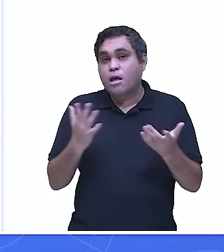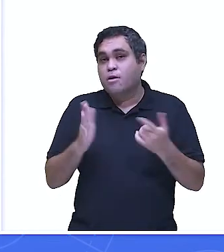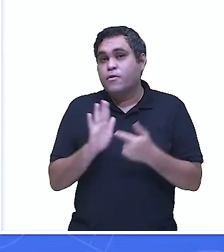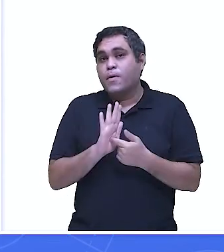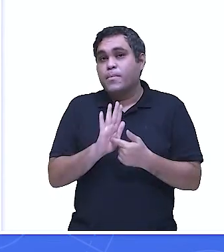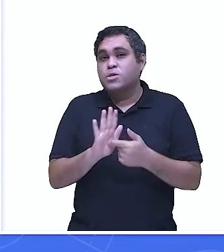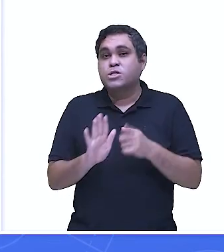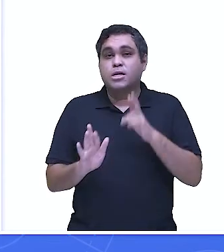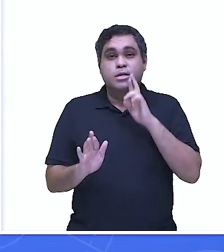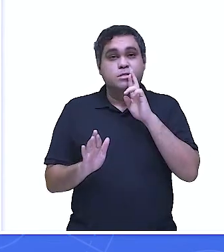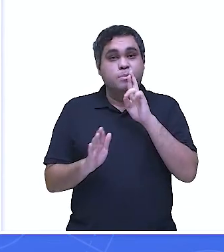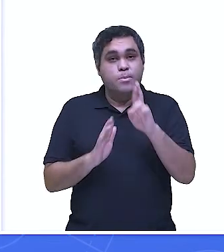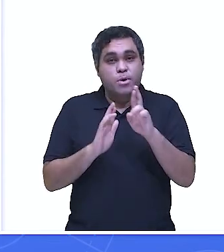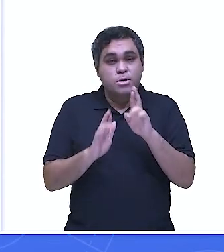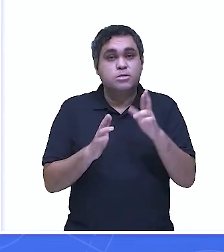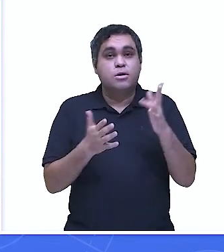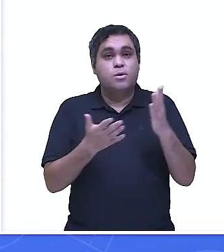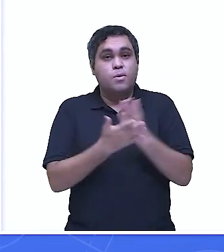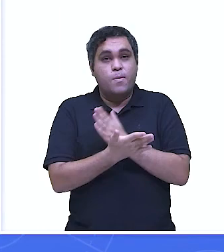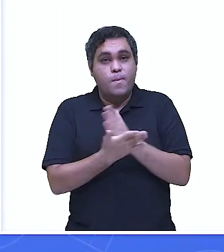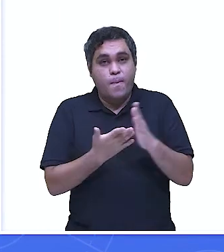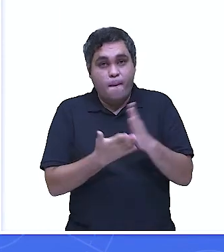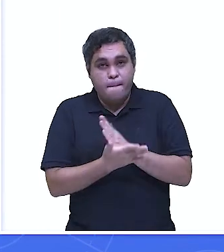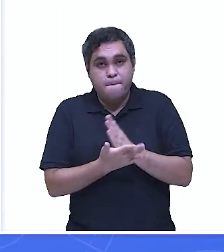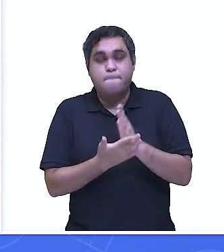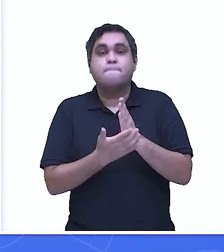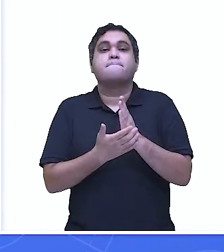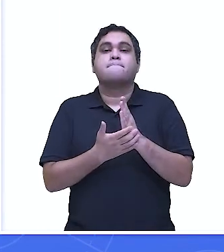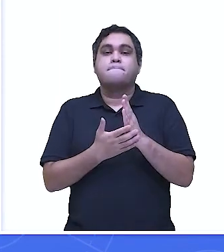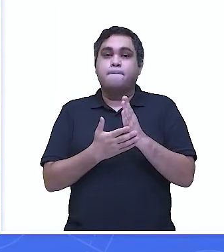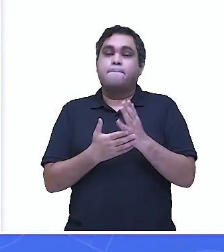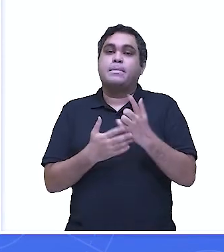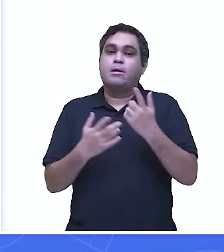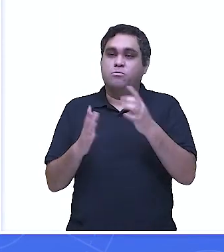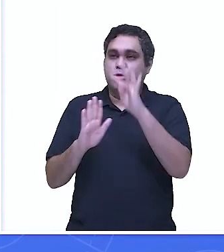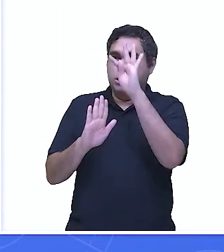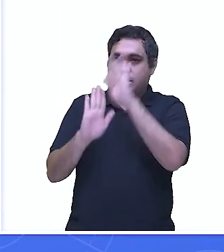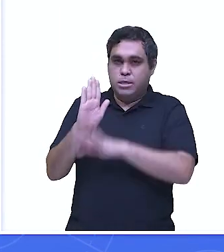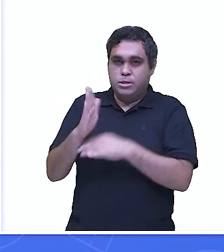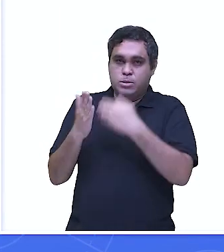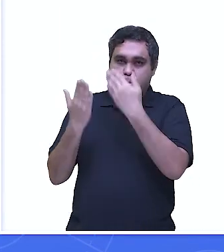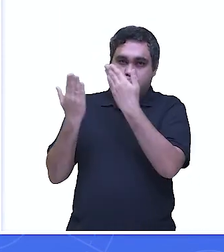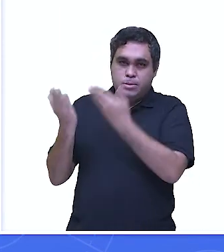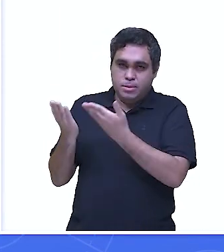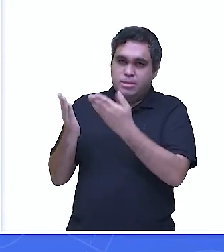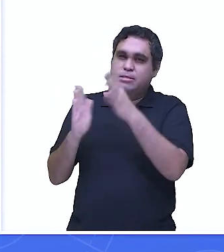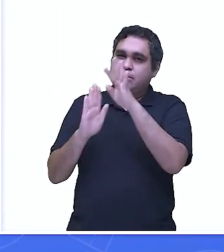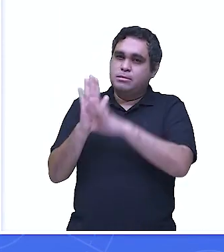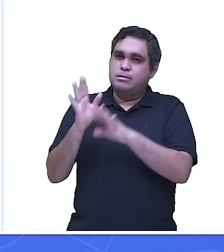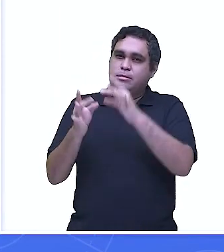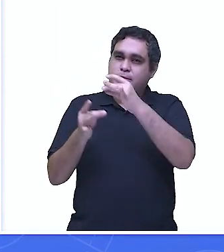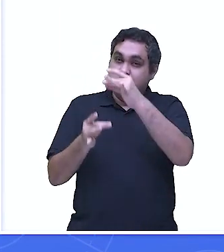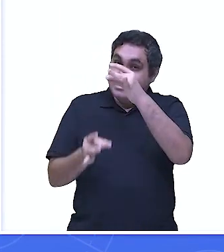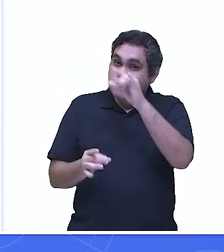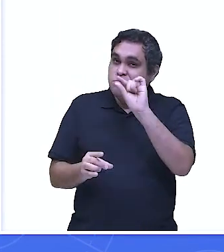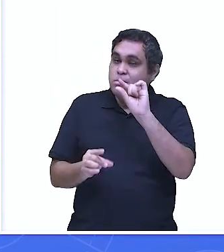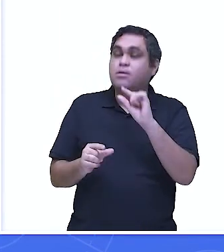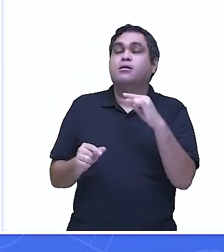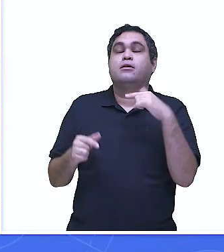algumas respostas, tá? Então, eu deixei para vocês ali um texto grande e o que